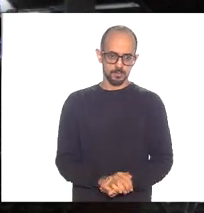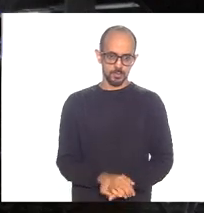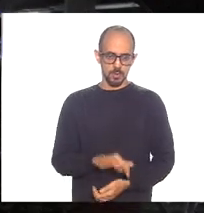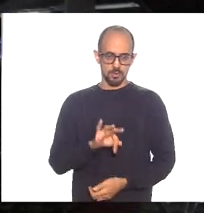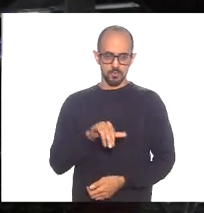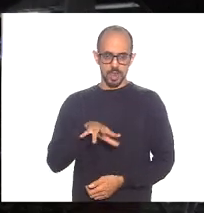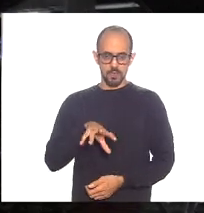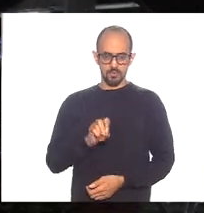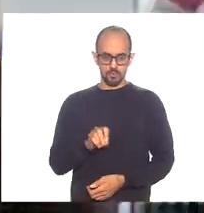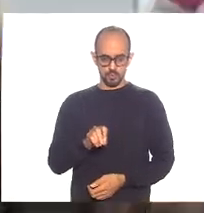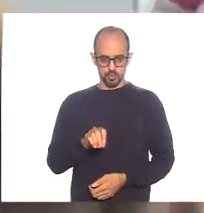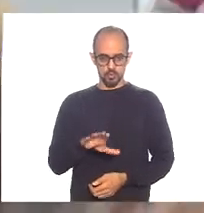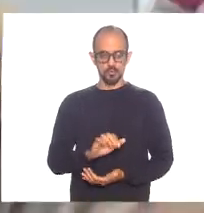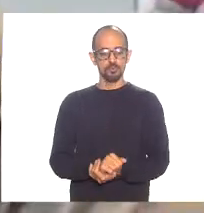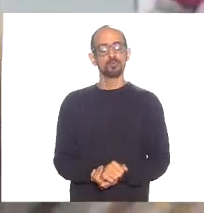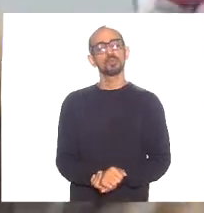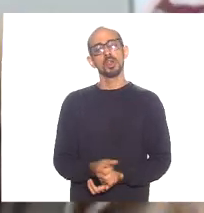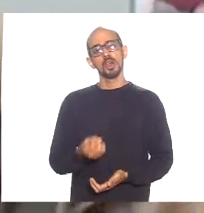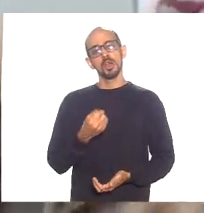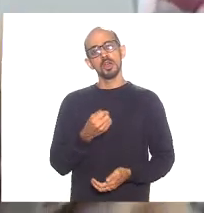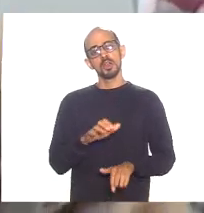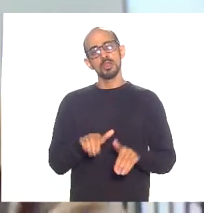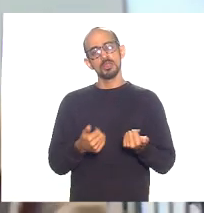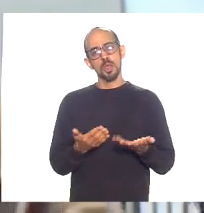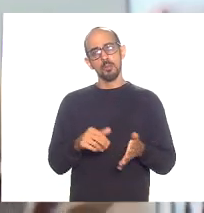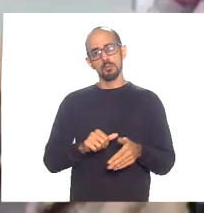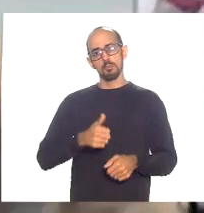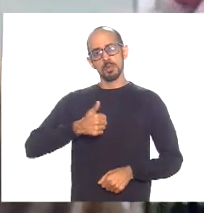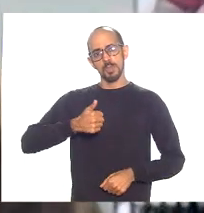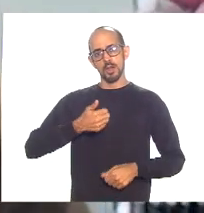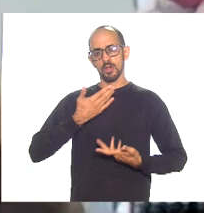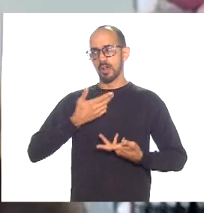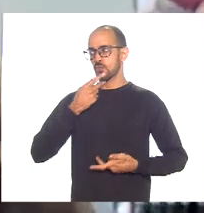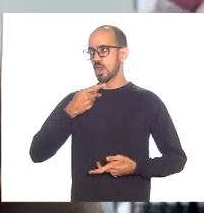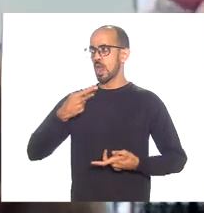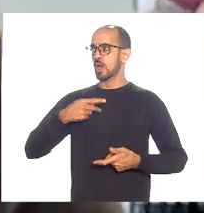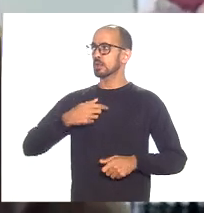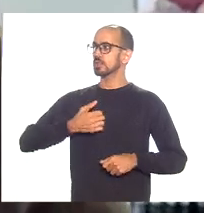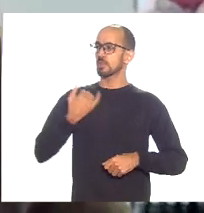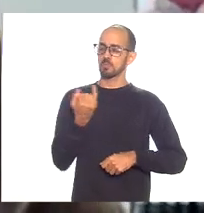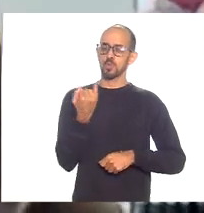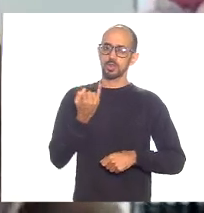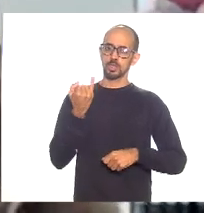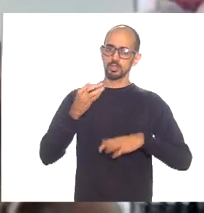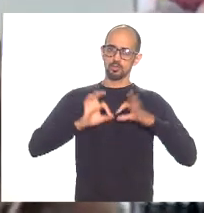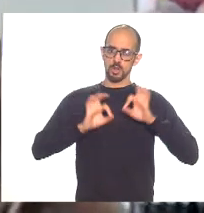Flávio, por favor. Deputados e deputadas... Em primeiro lugar, eu quero falar da importância desse projeto,